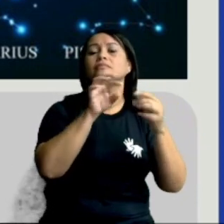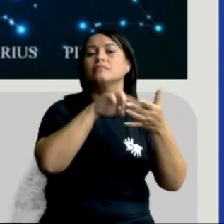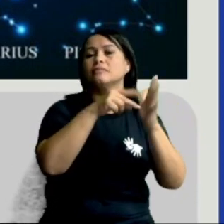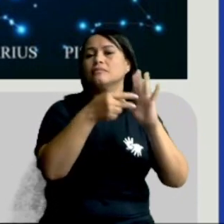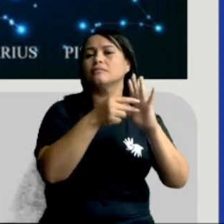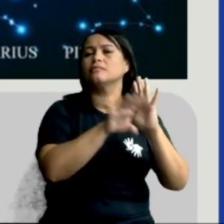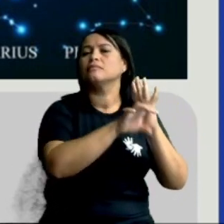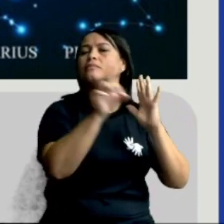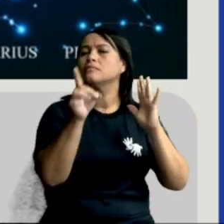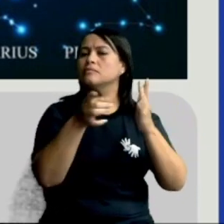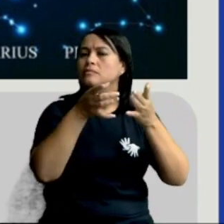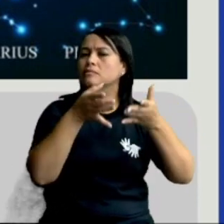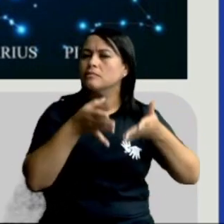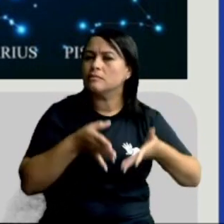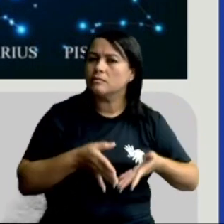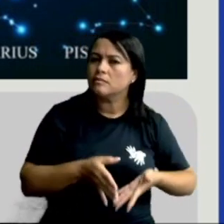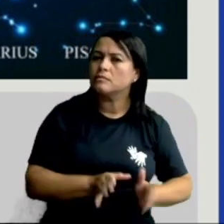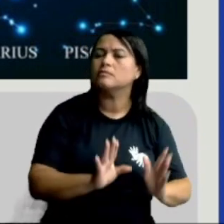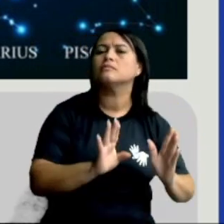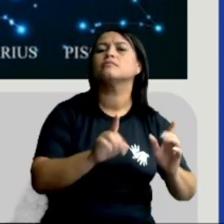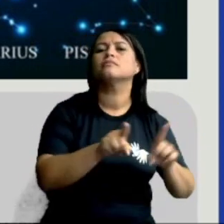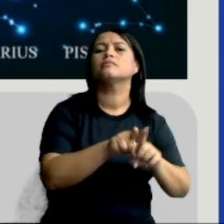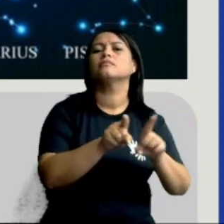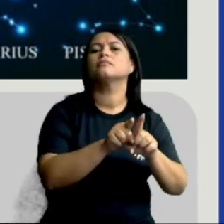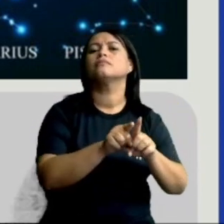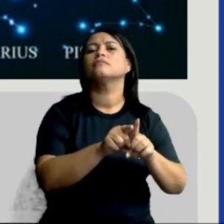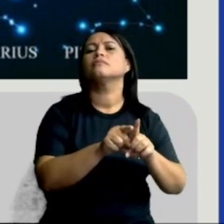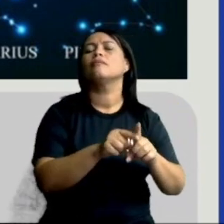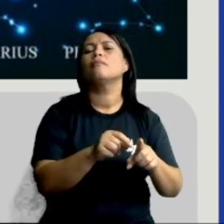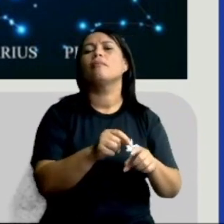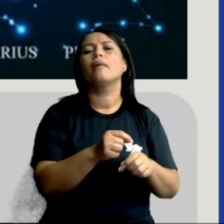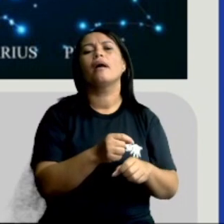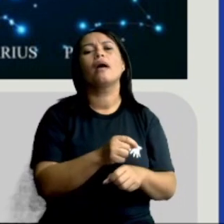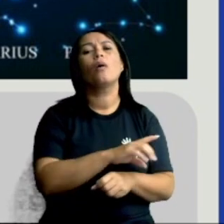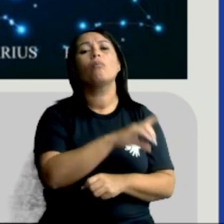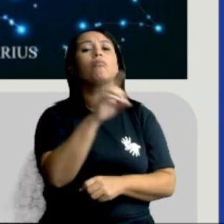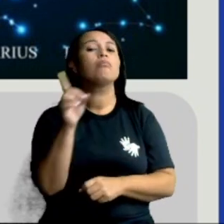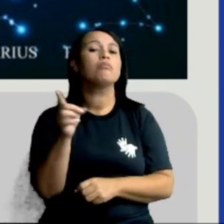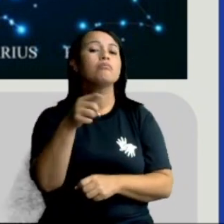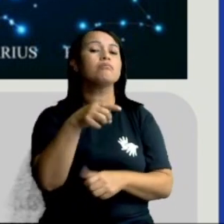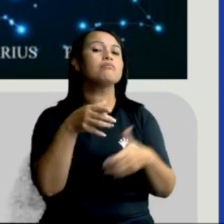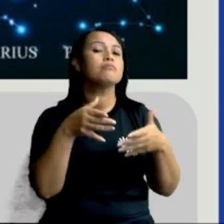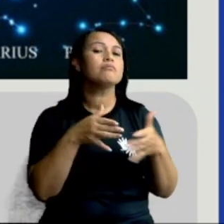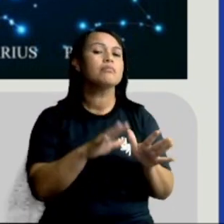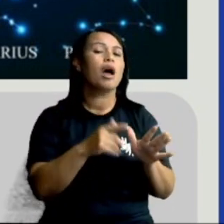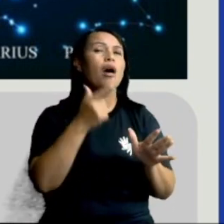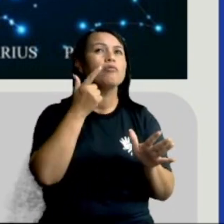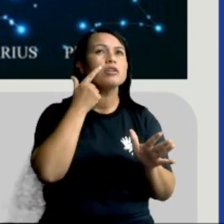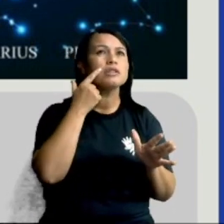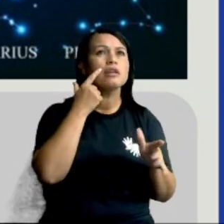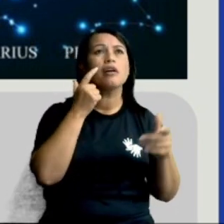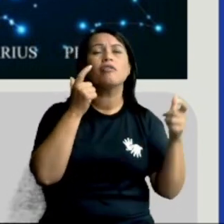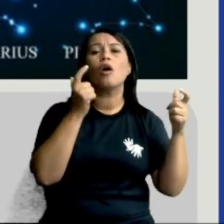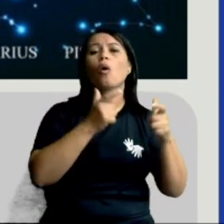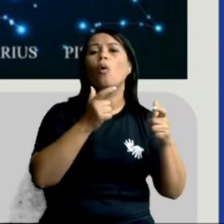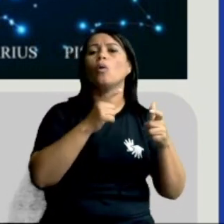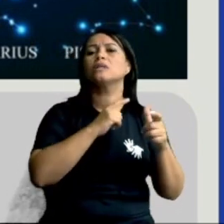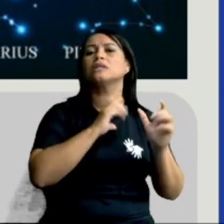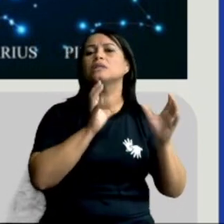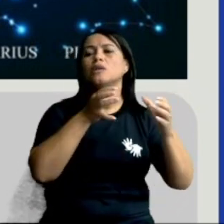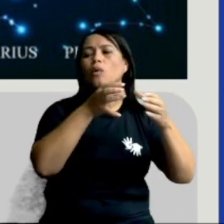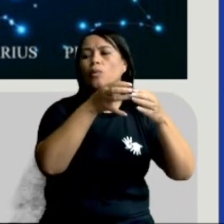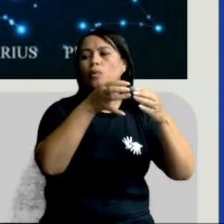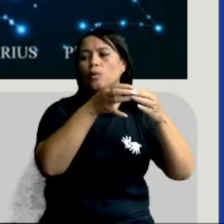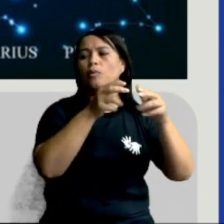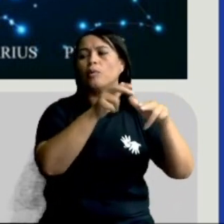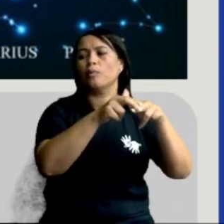certo? A data, o ano e o local onde você estava, que você vê qual constelação estava presente naquele